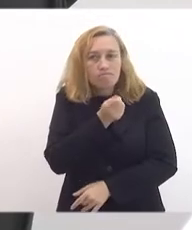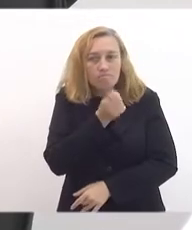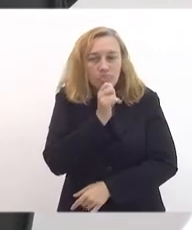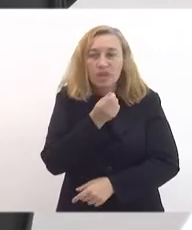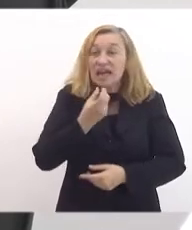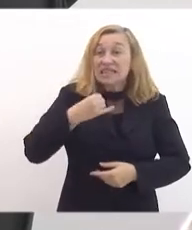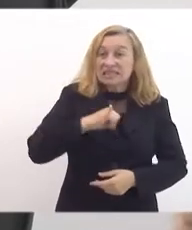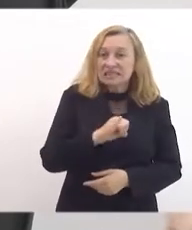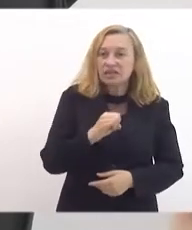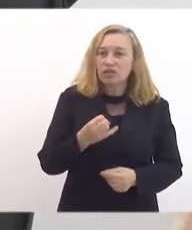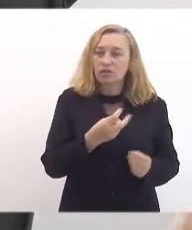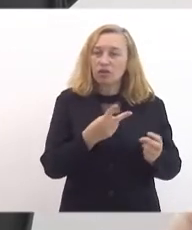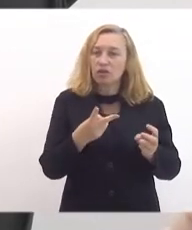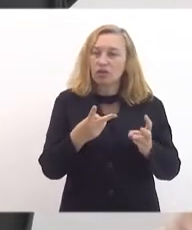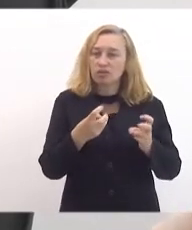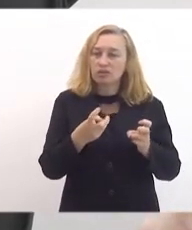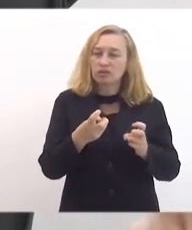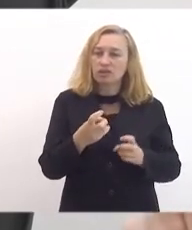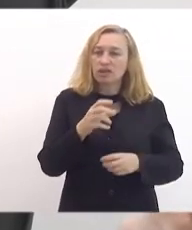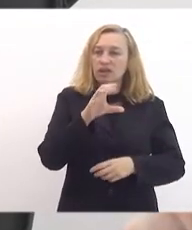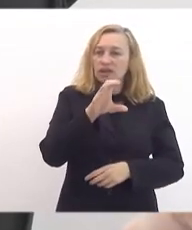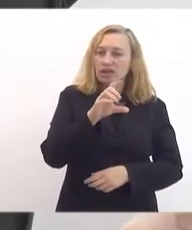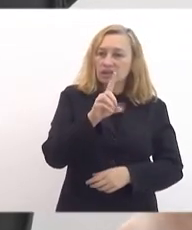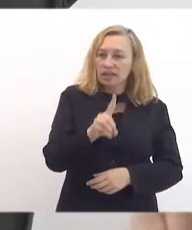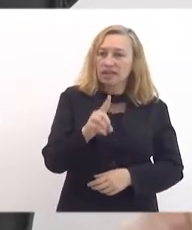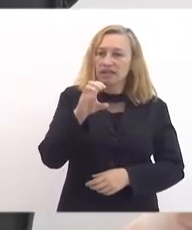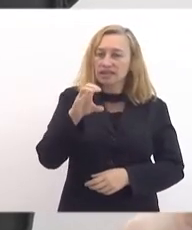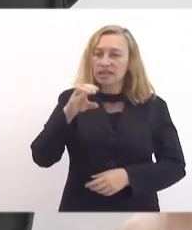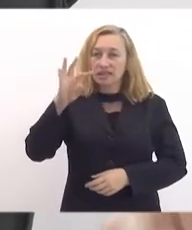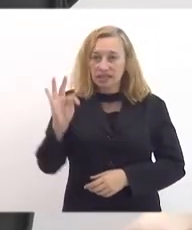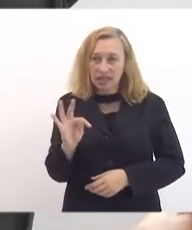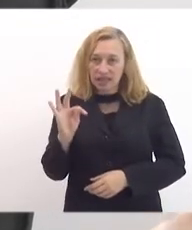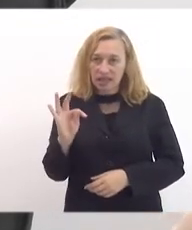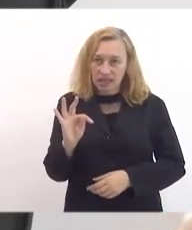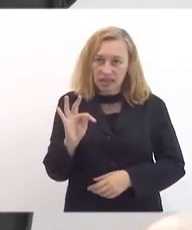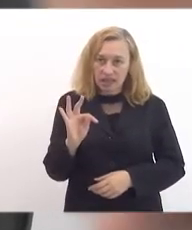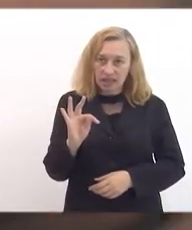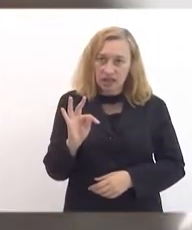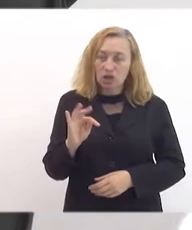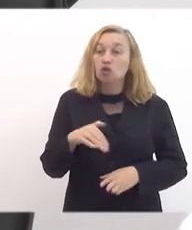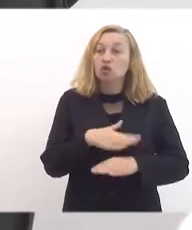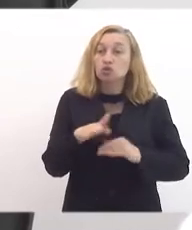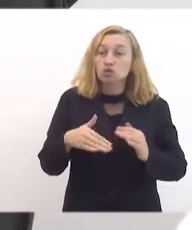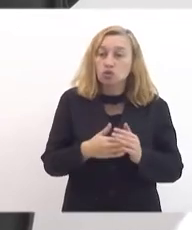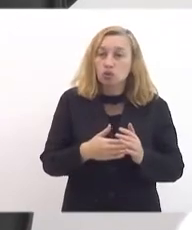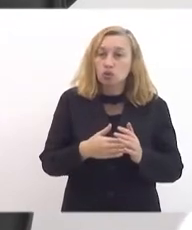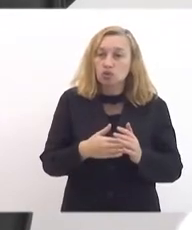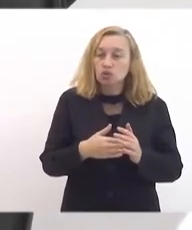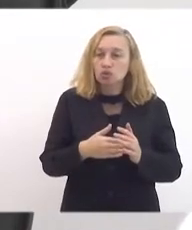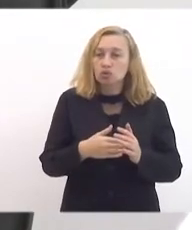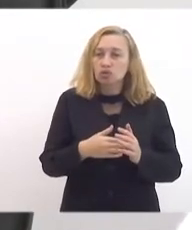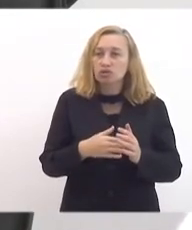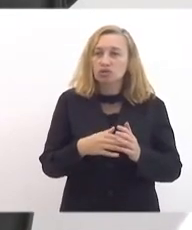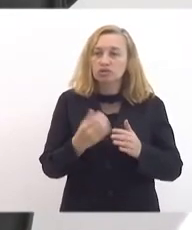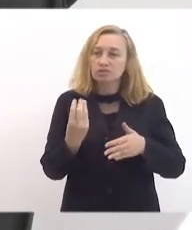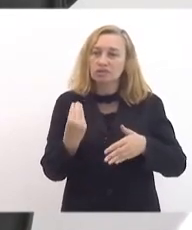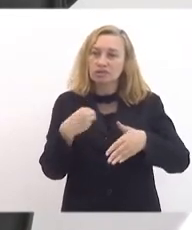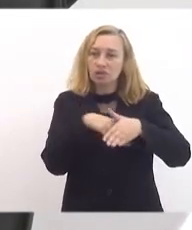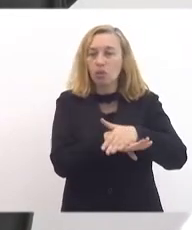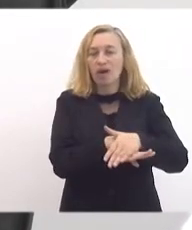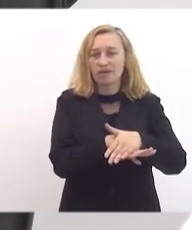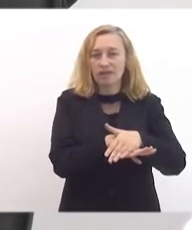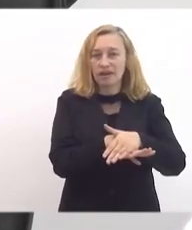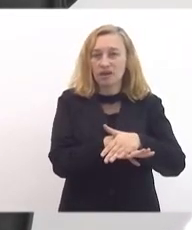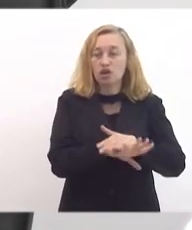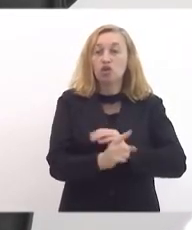o que diz a descer ter ao pé da letra todos deviam ir arquivo e